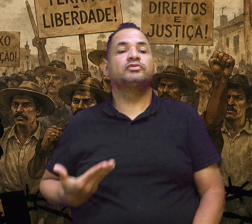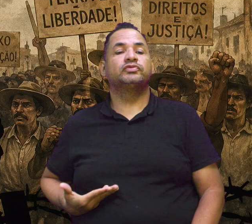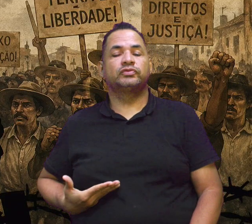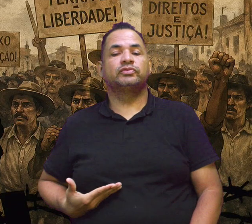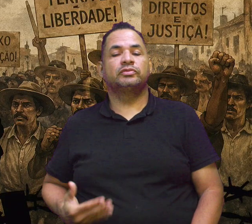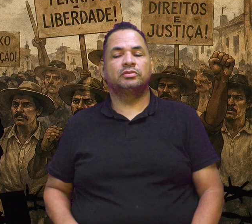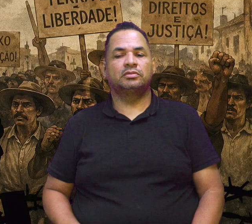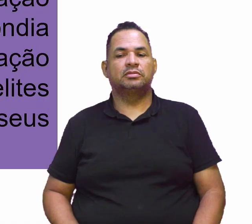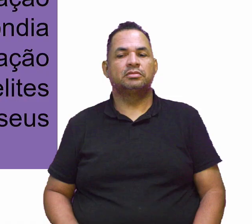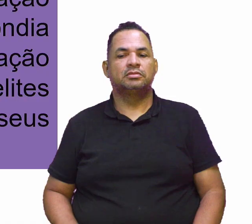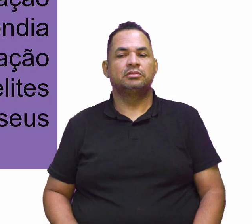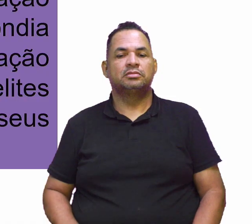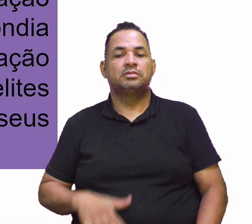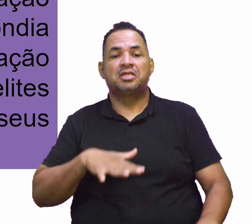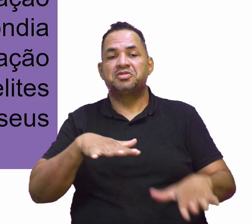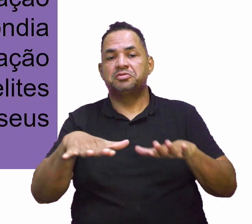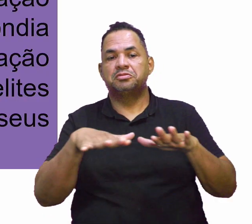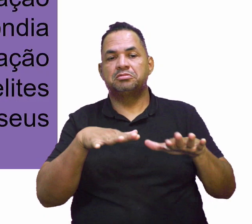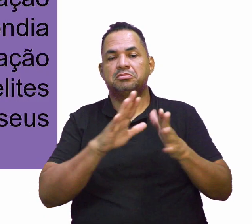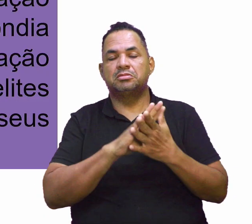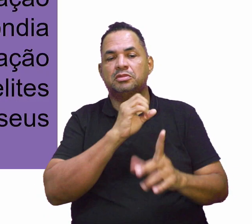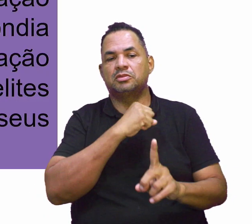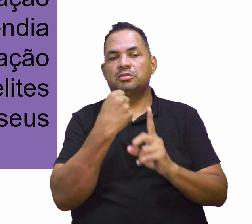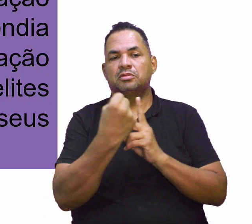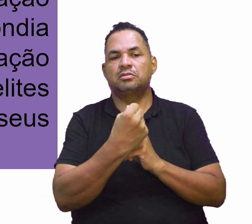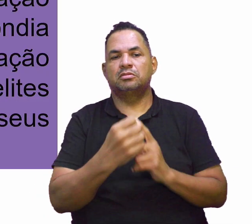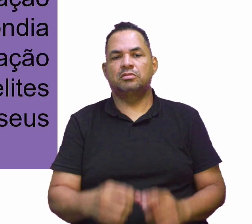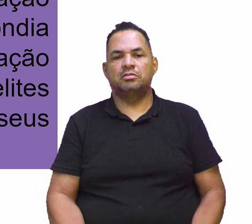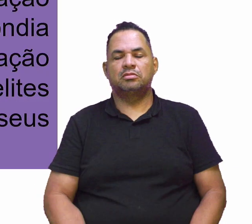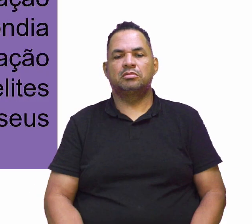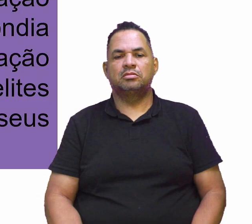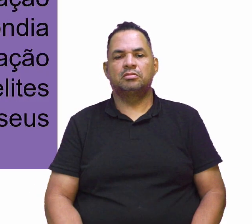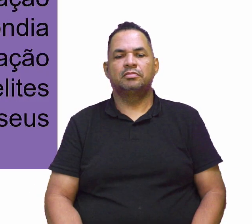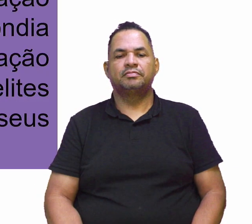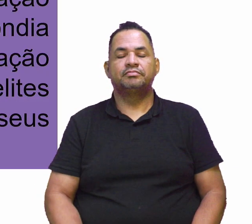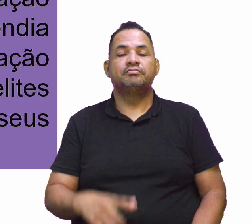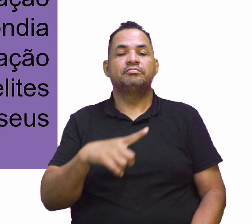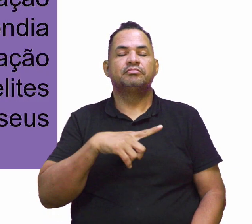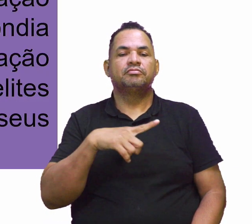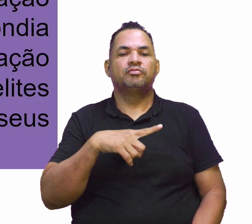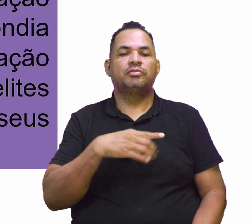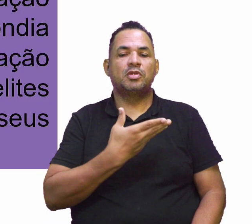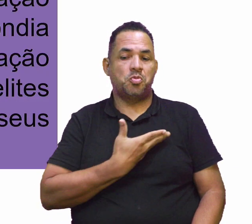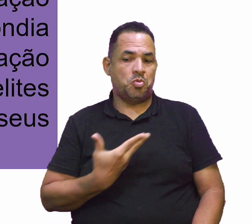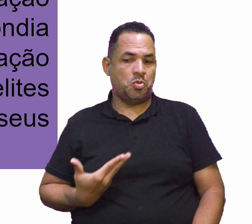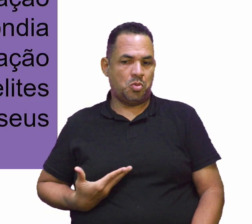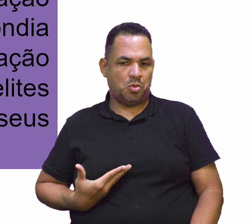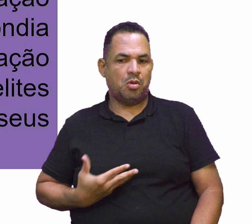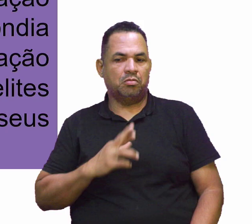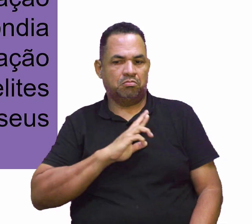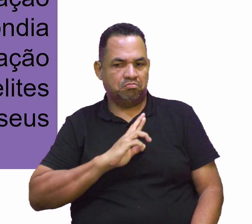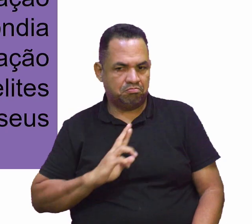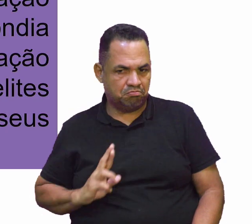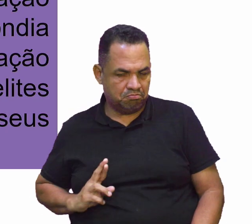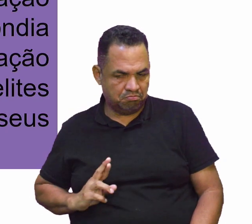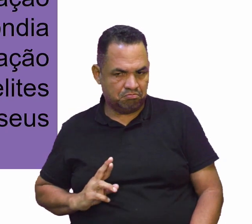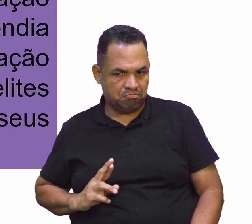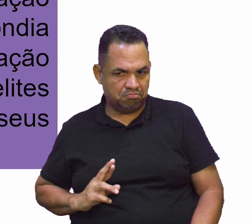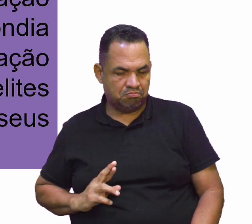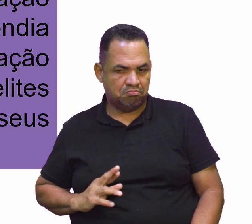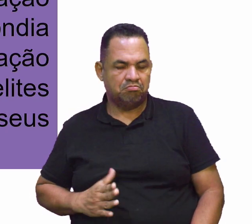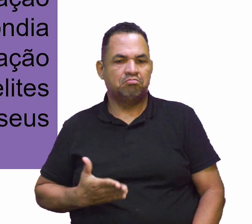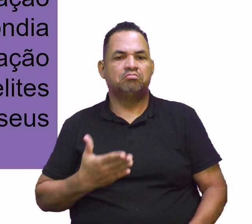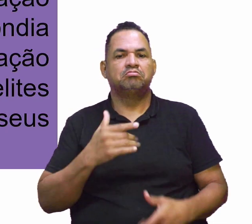para esses movimentos sociais? Nós vamos ter aí que o governo republicano costumava tratar os